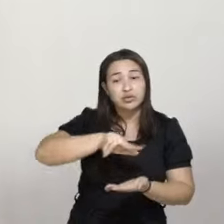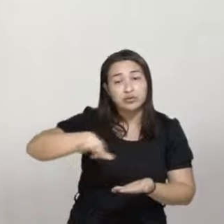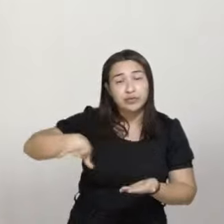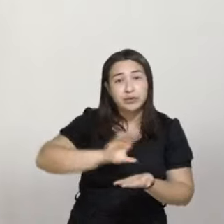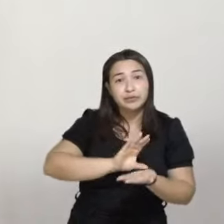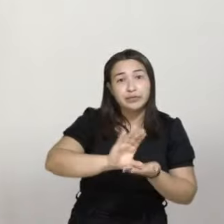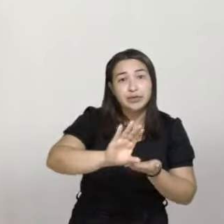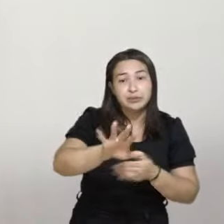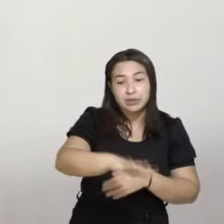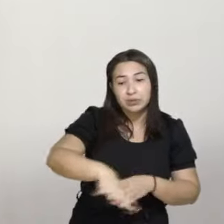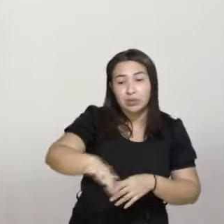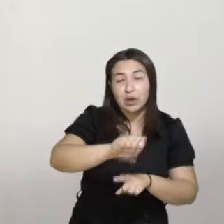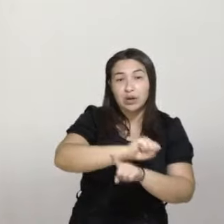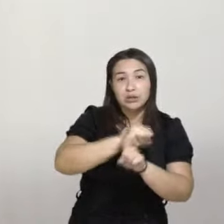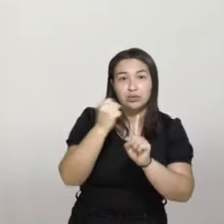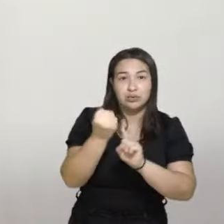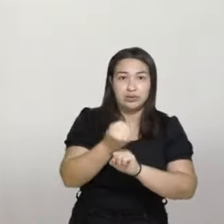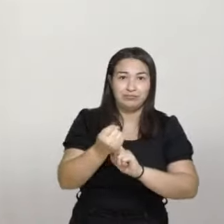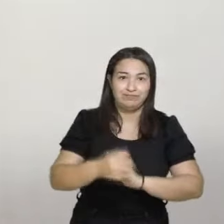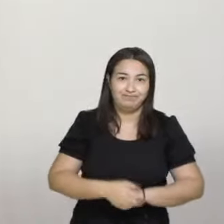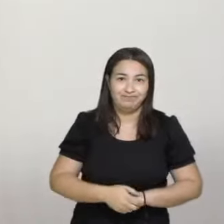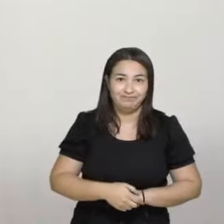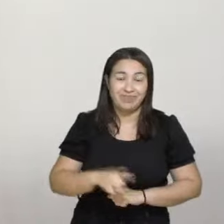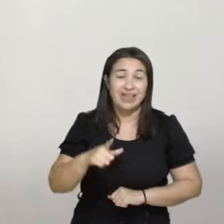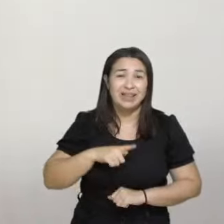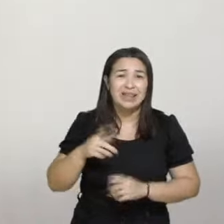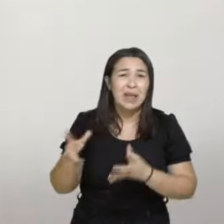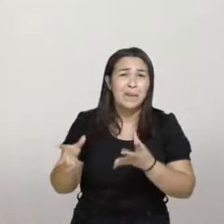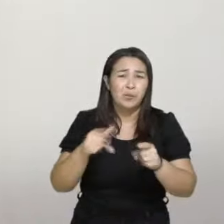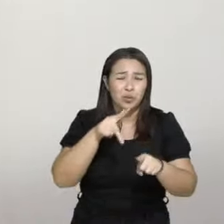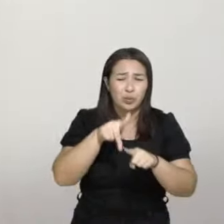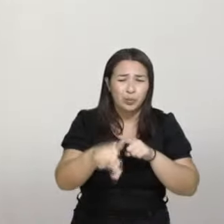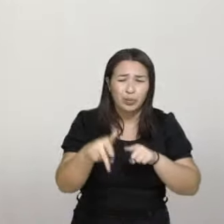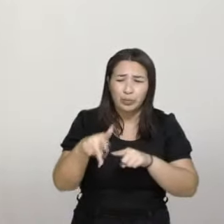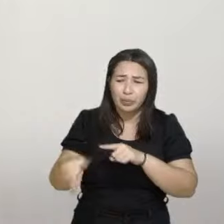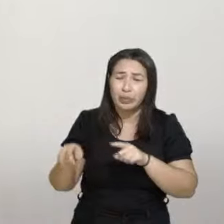áreas sociais. A gente vê um corte e uma diminuição